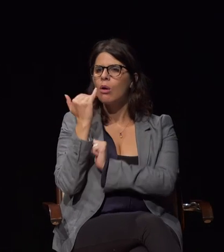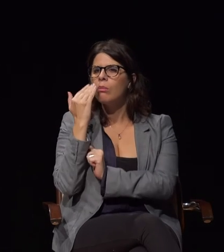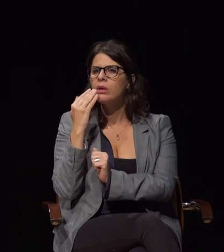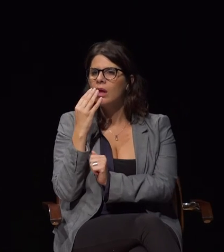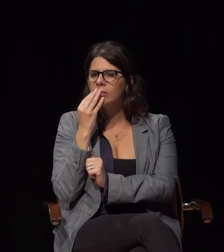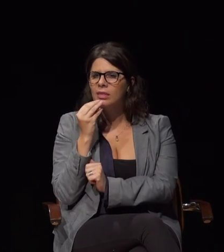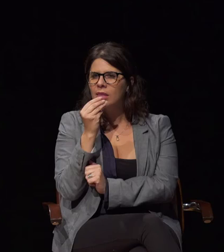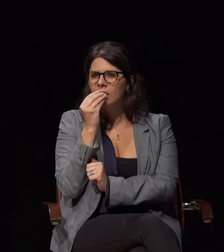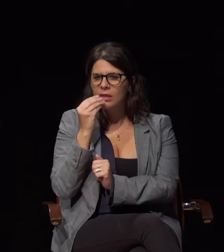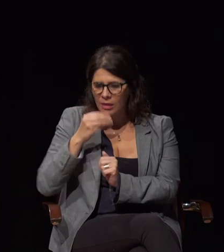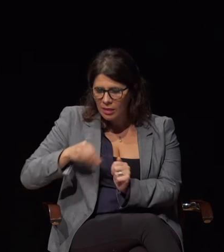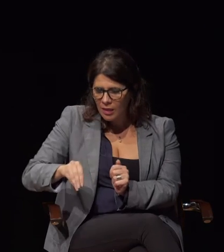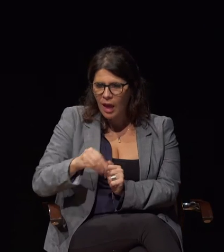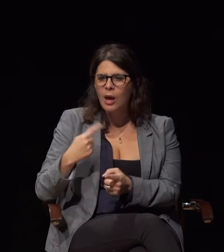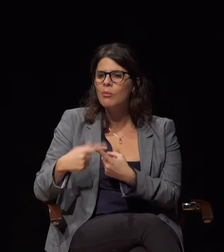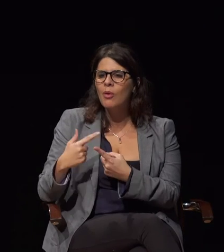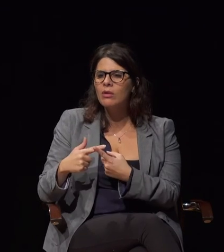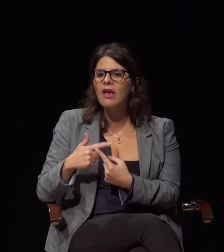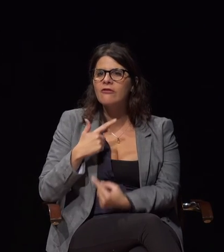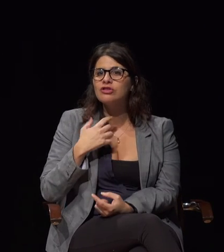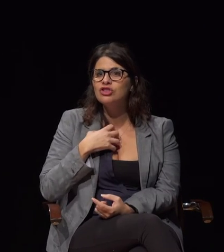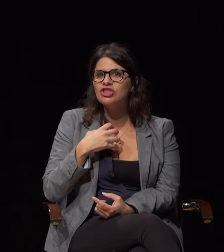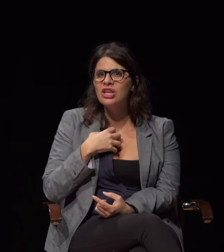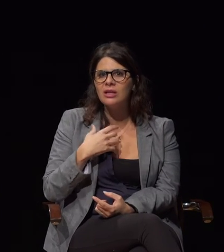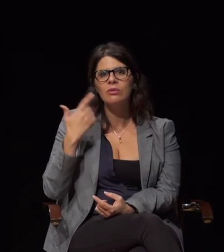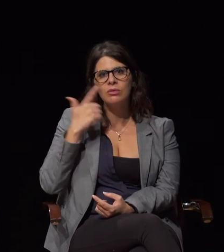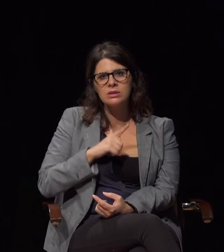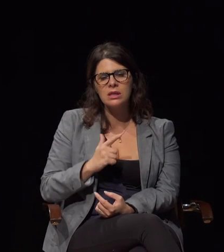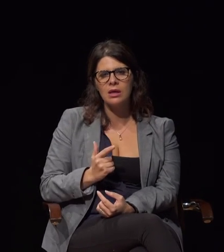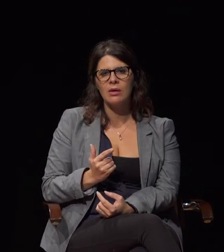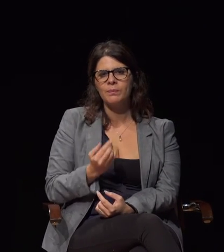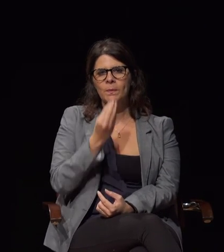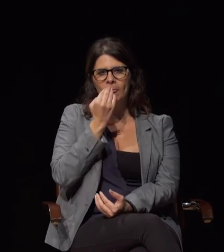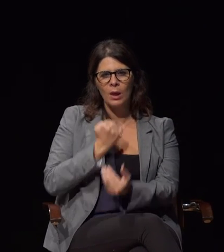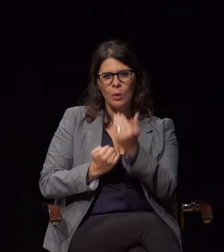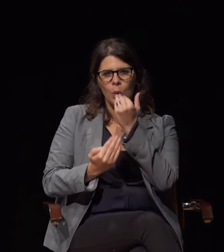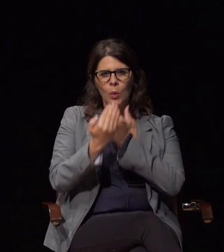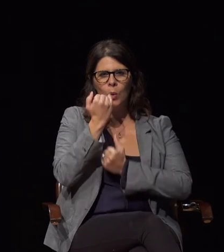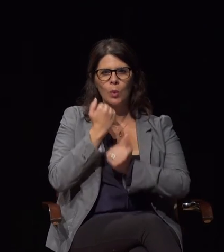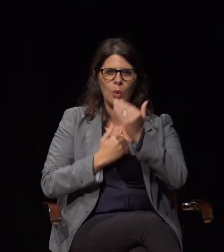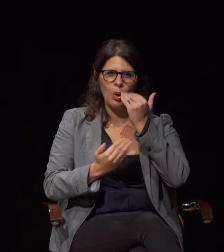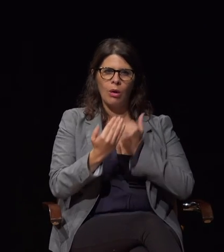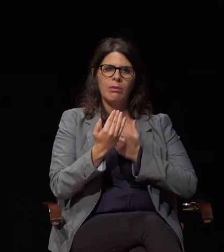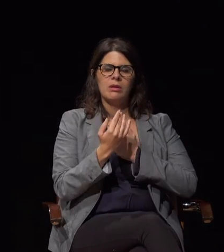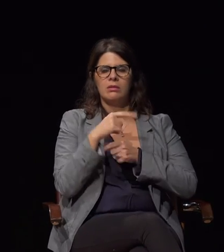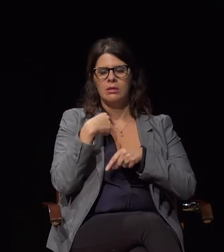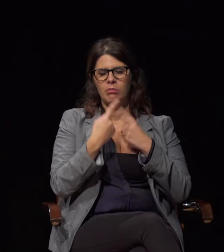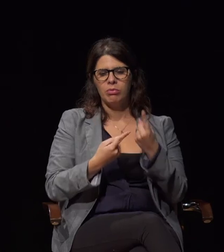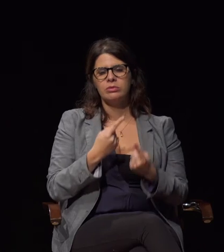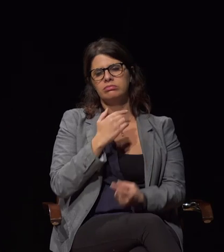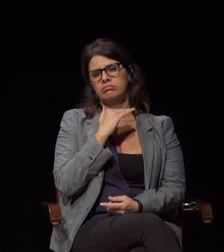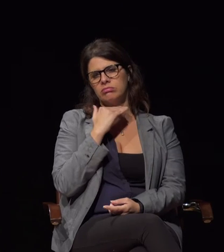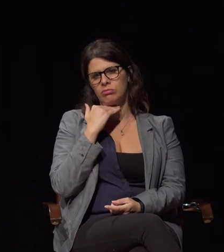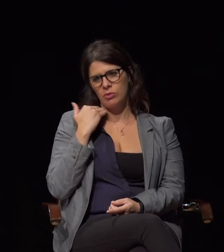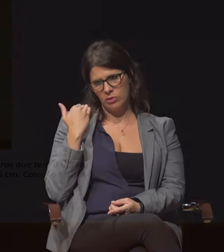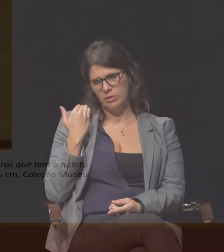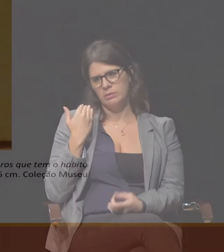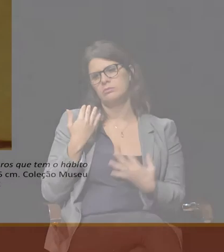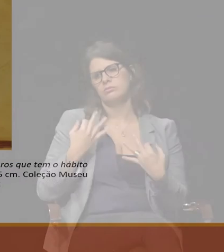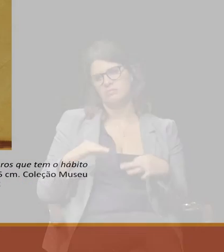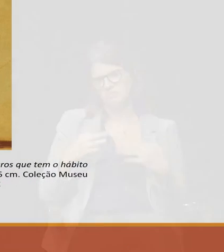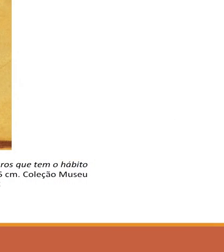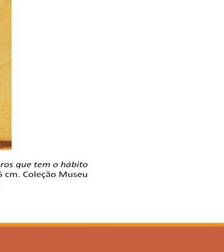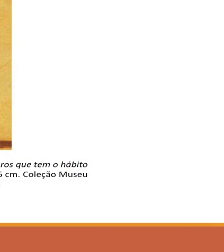forma de suicídio lento e muito doloroso então vejam a quantidade de ambivalências presentes nessa